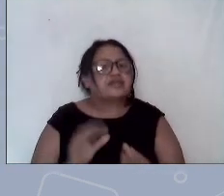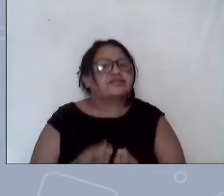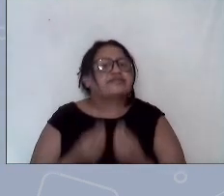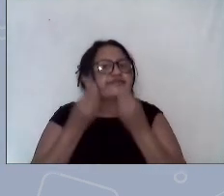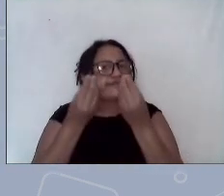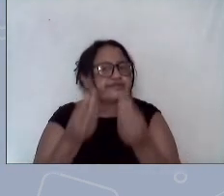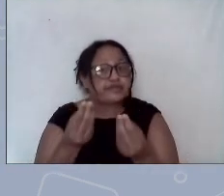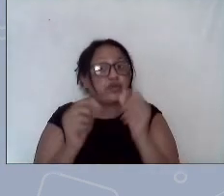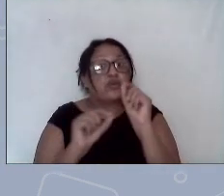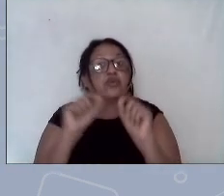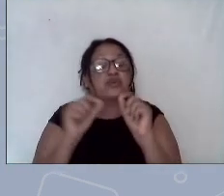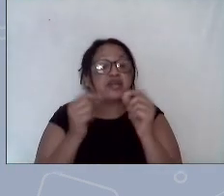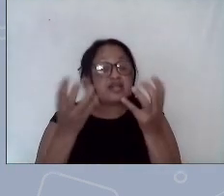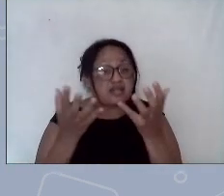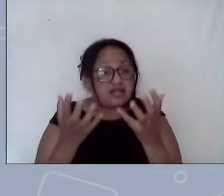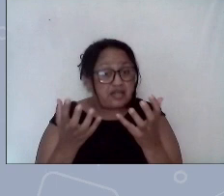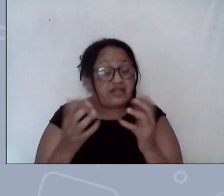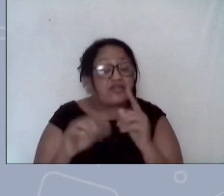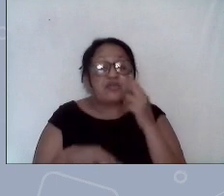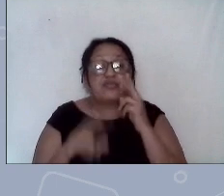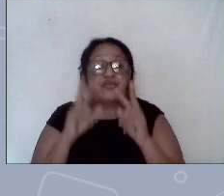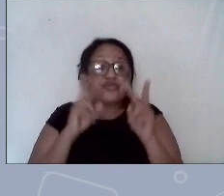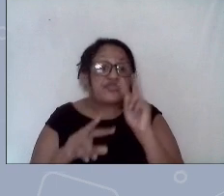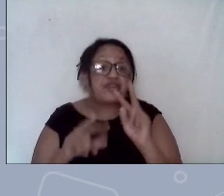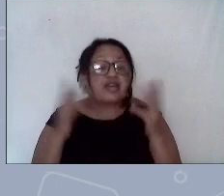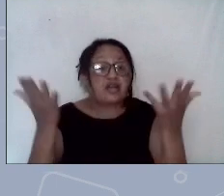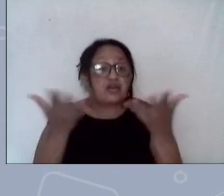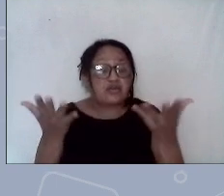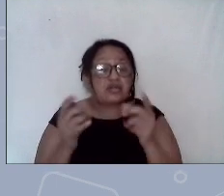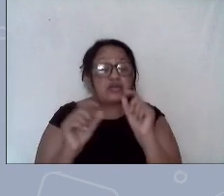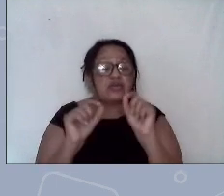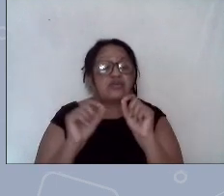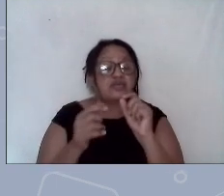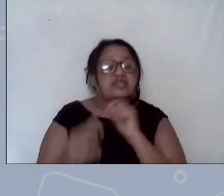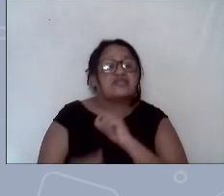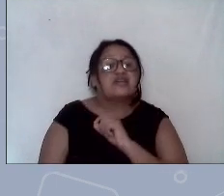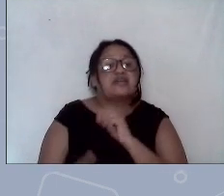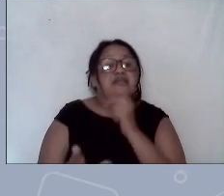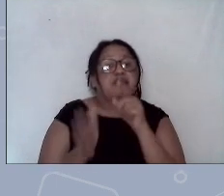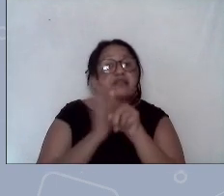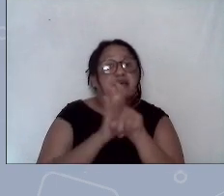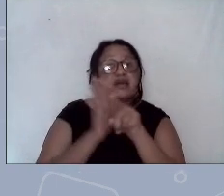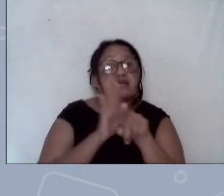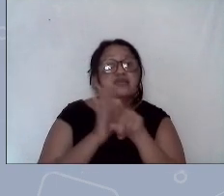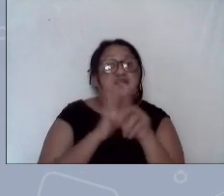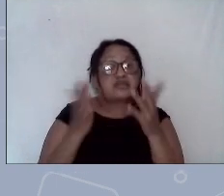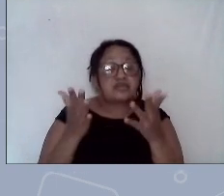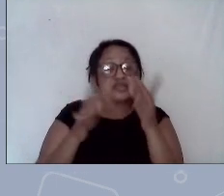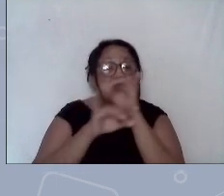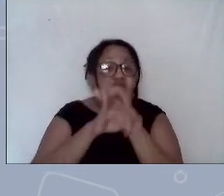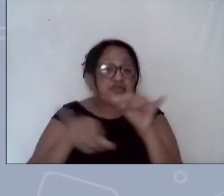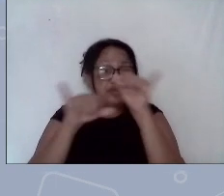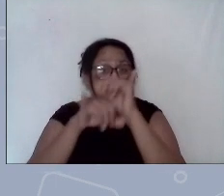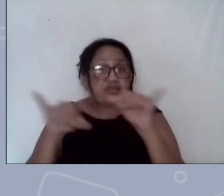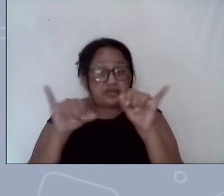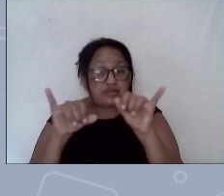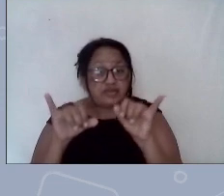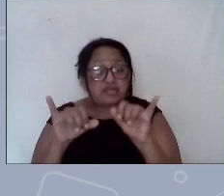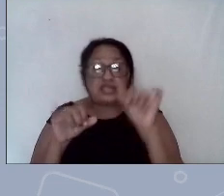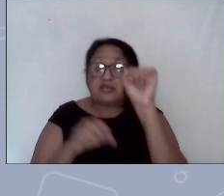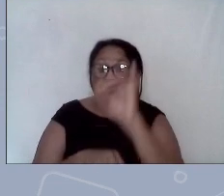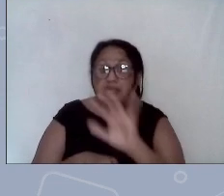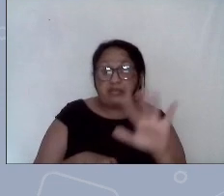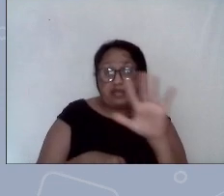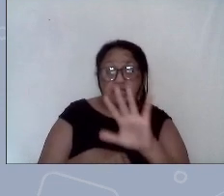ver então o que ela vai perguntar a partir de dadas essas informações seja a imagem